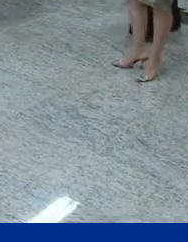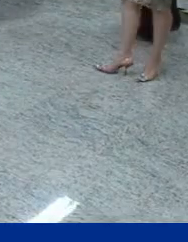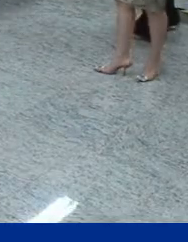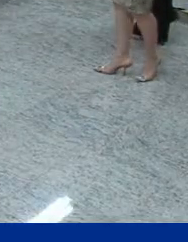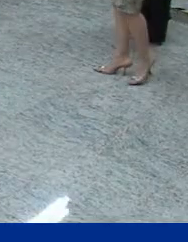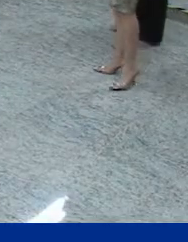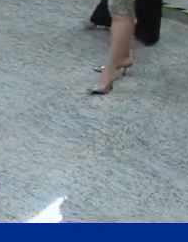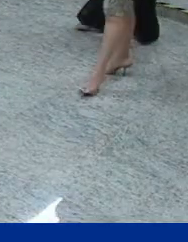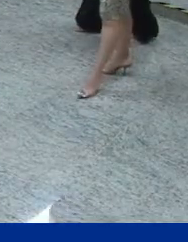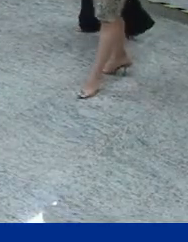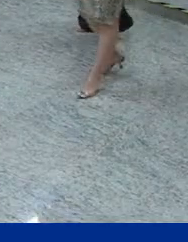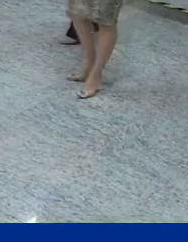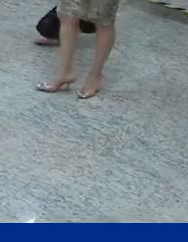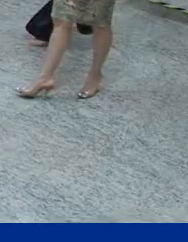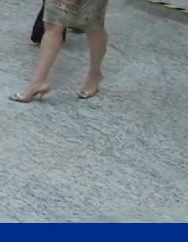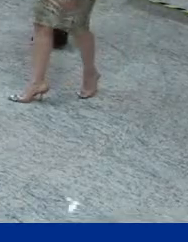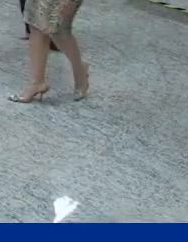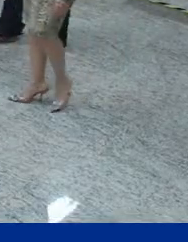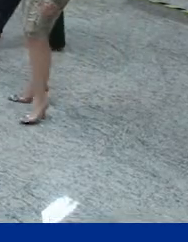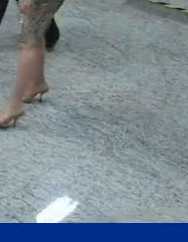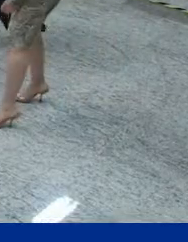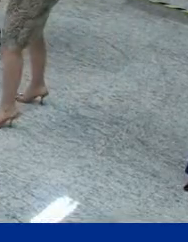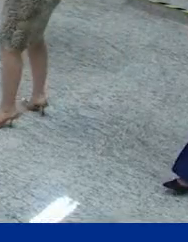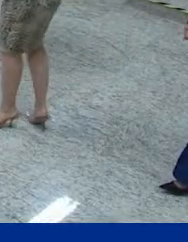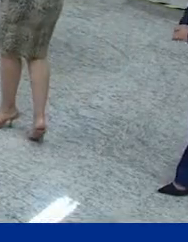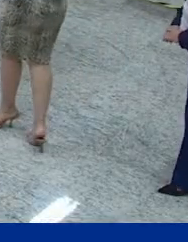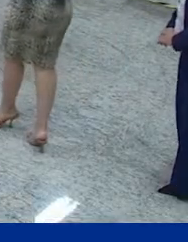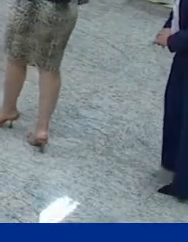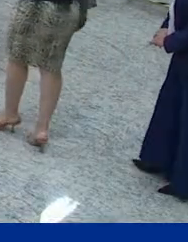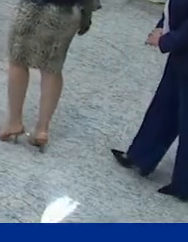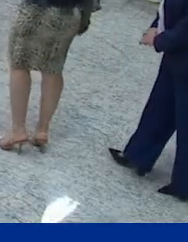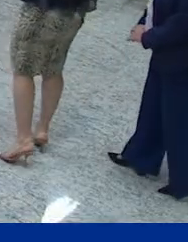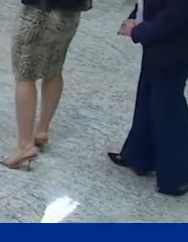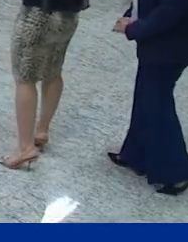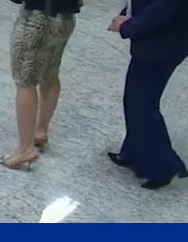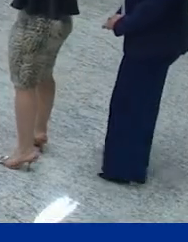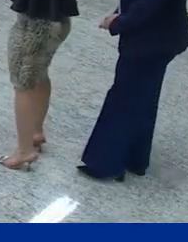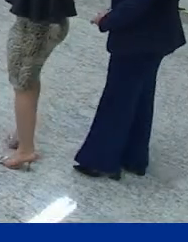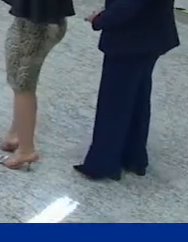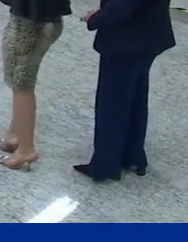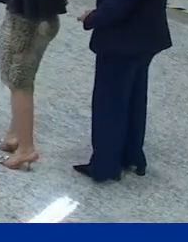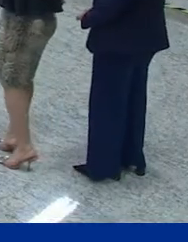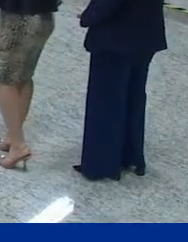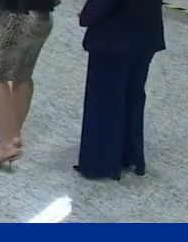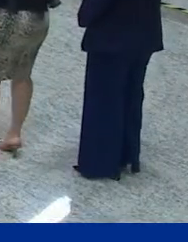Todos os juízes e juízas que se encontram no plenário se dirigem à parte central da mesa.